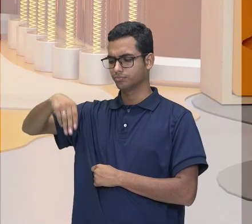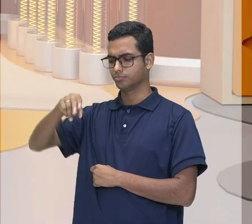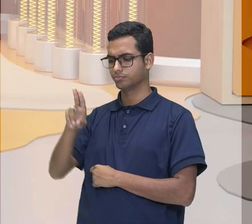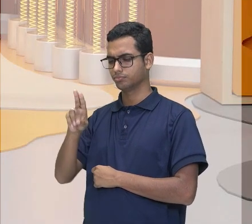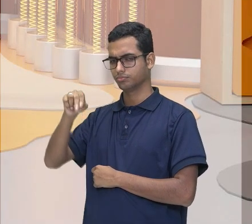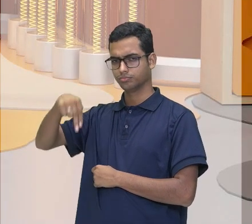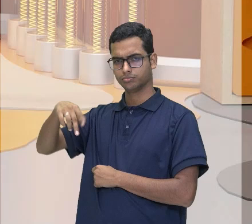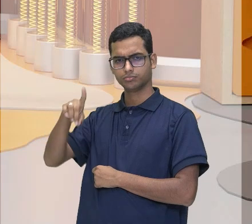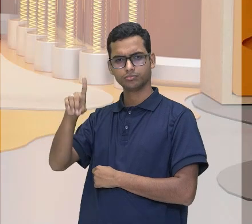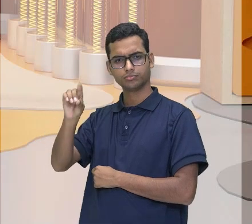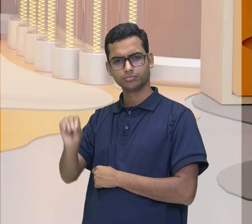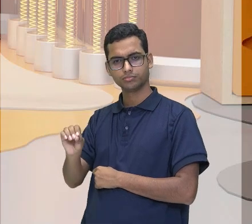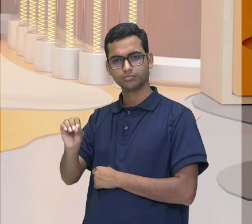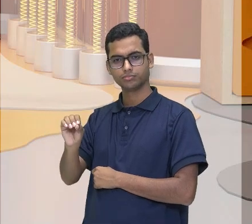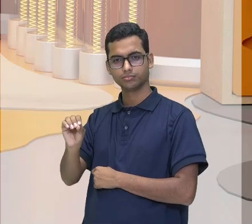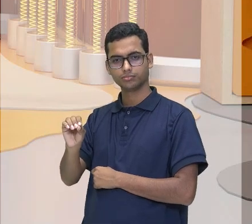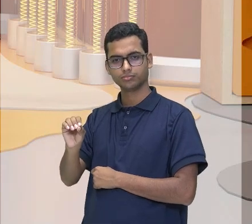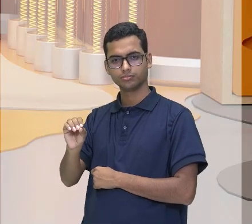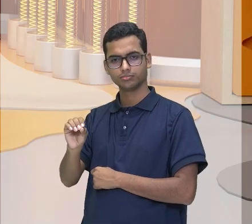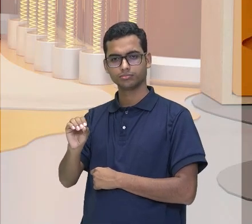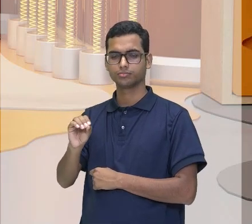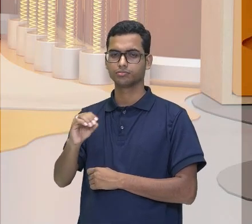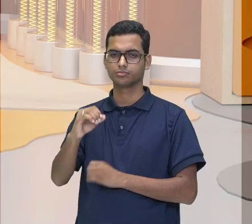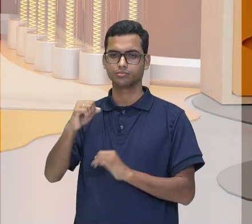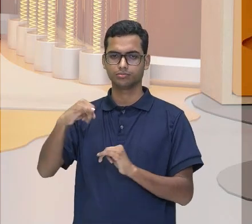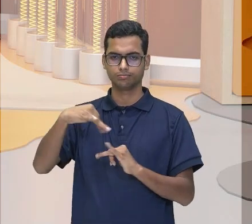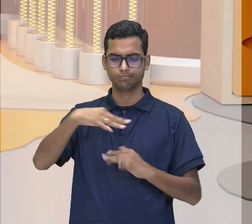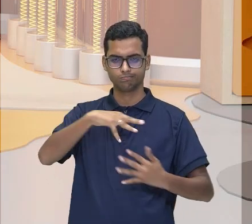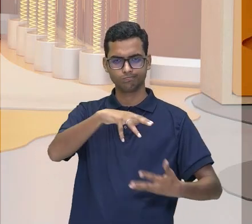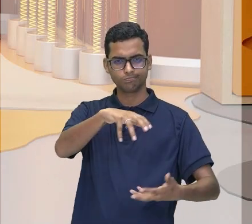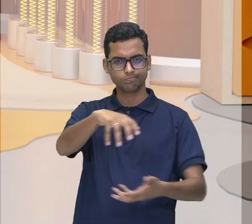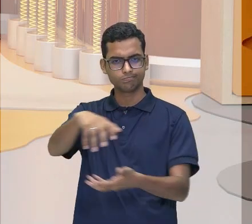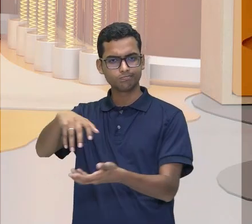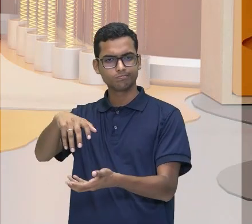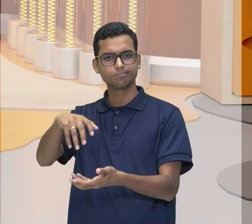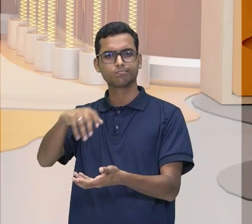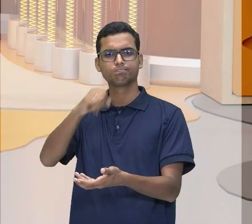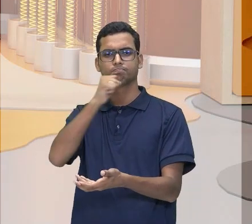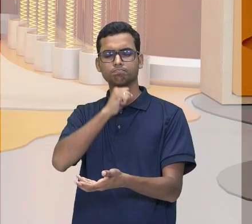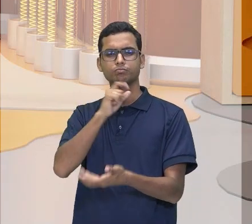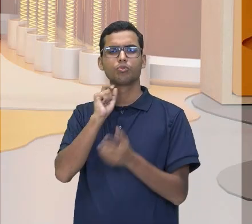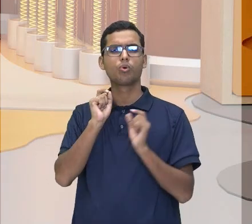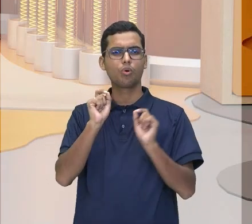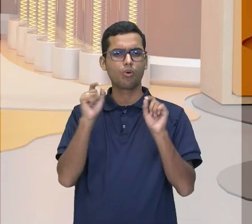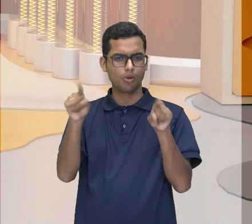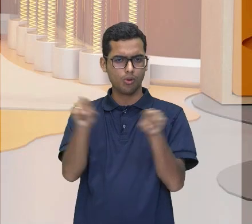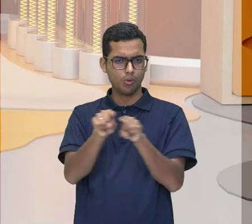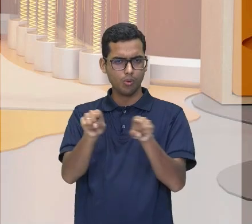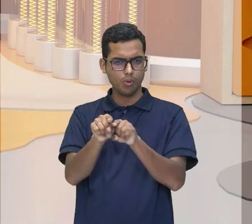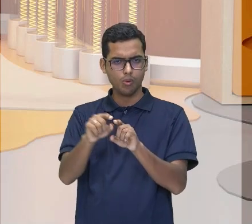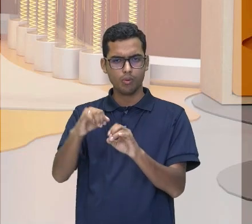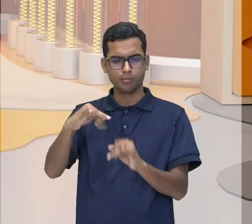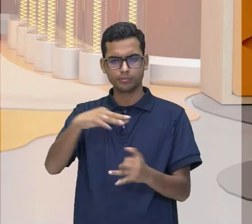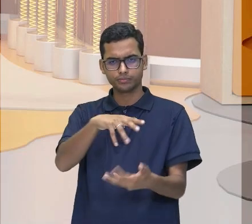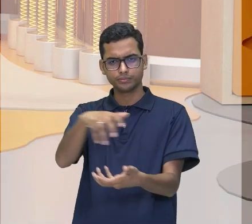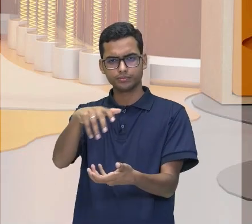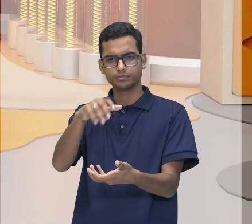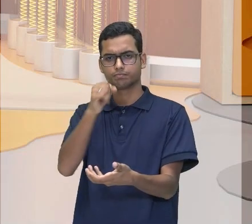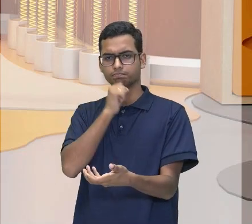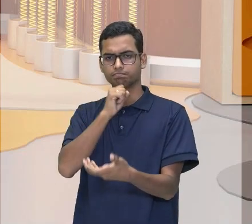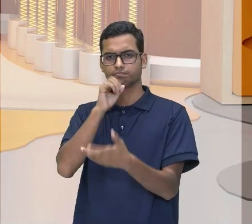antiga? Não. Do ponto de vista histórico, o velho mundo se refere